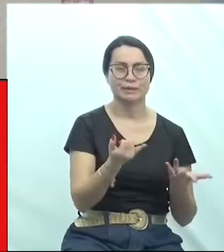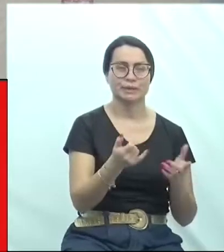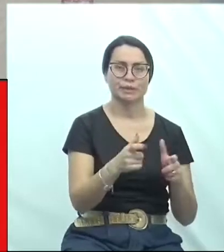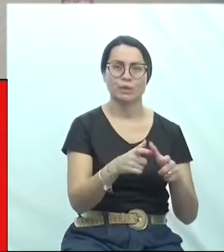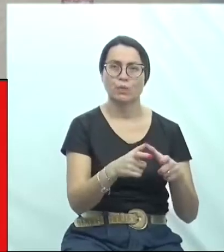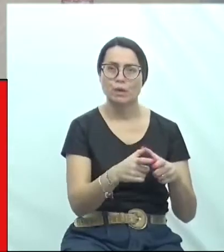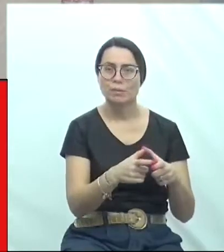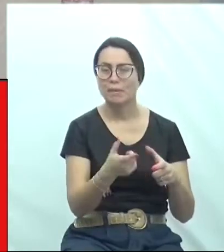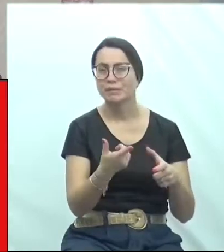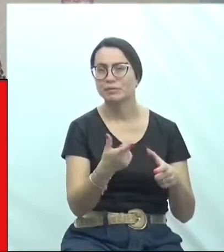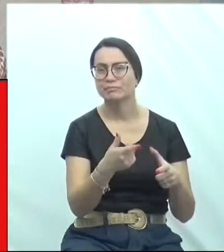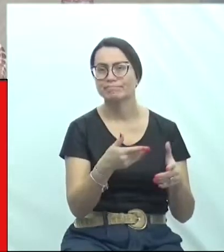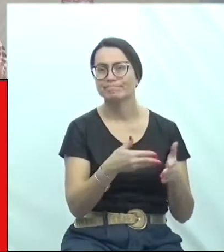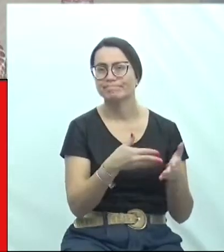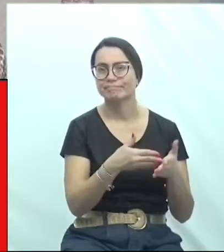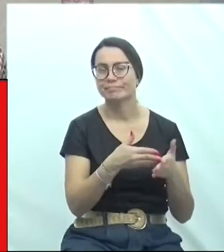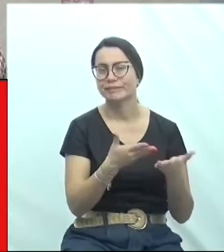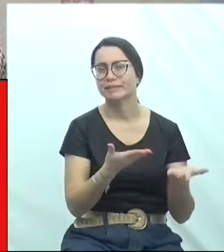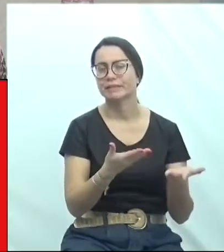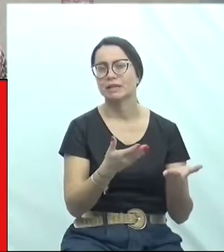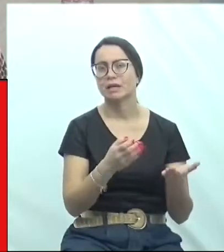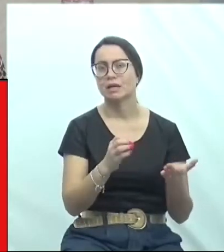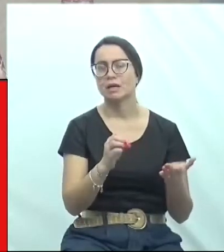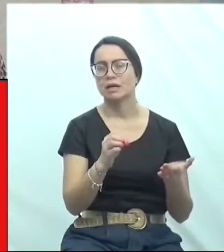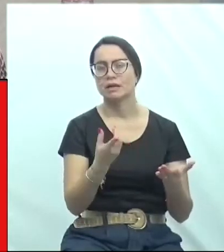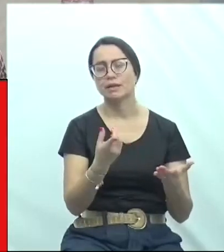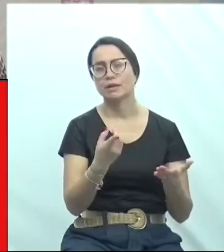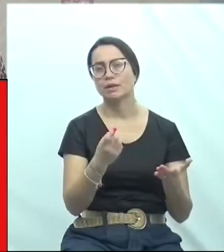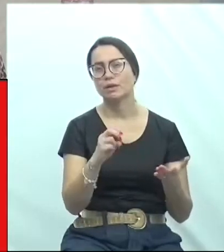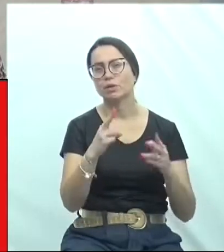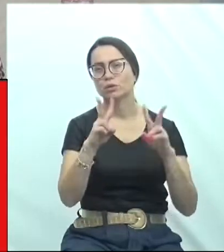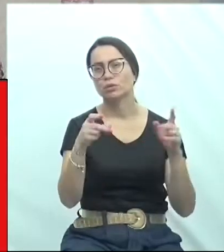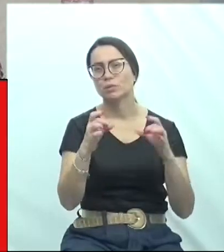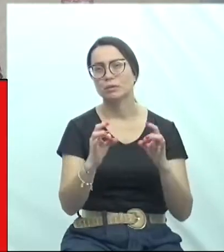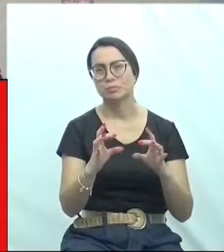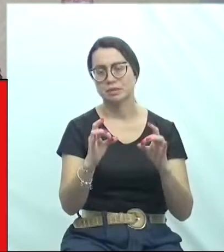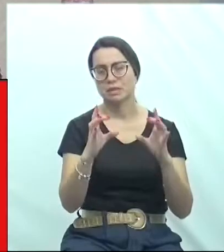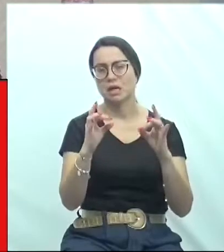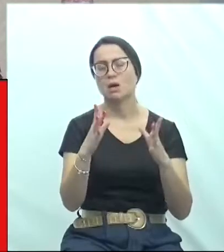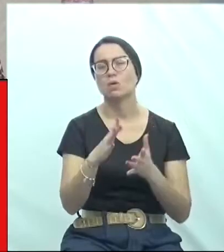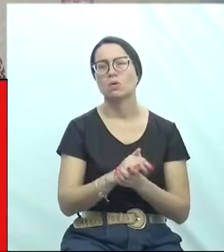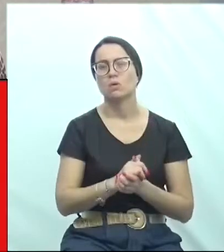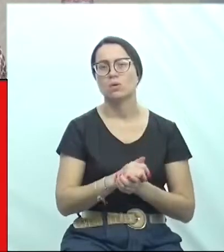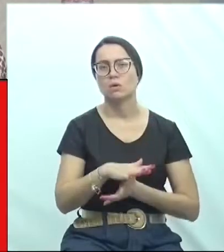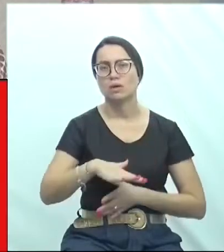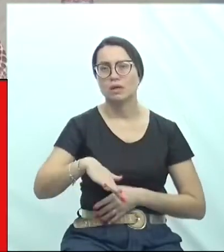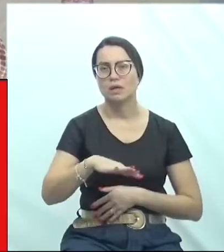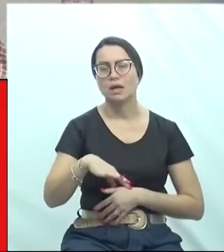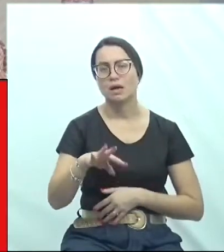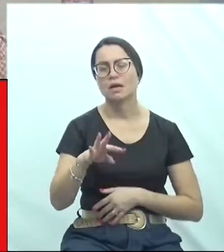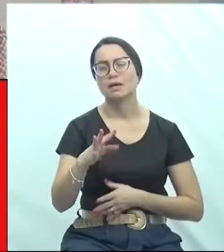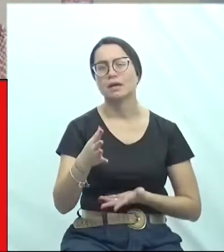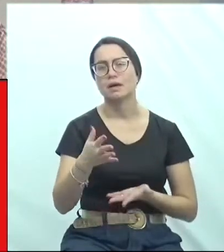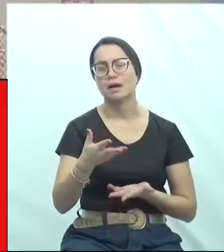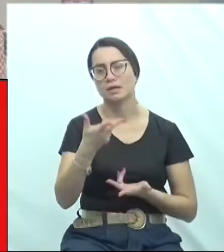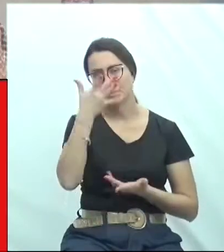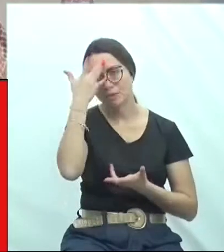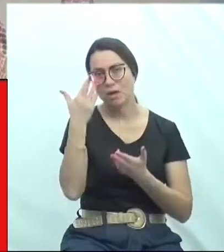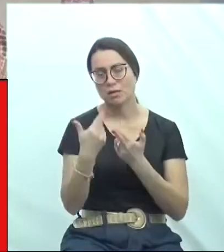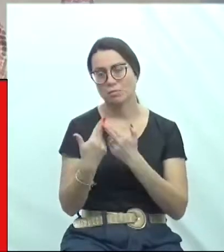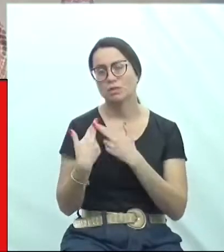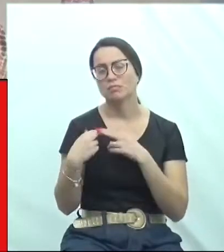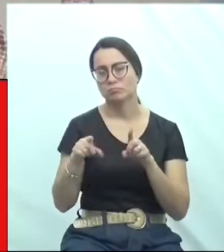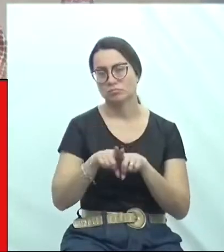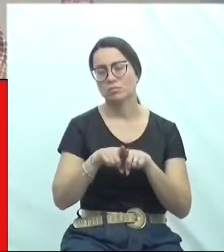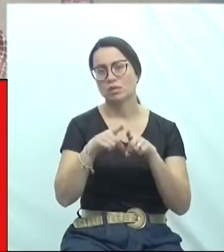medição. E um ponto muito especial que vai ser abordado pela área técnica e que nos causa muita preocupação,